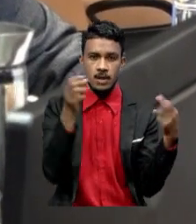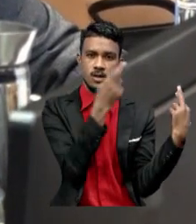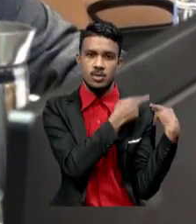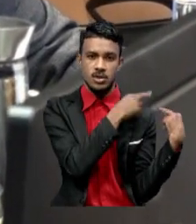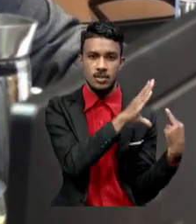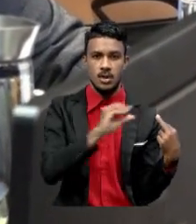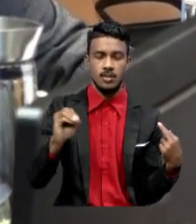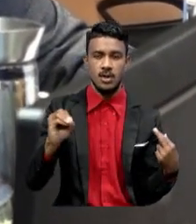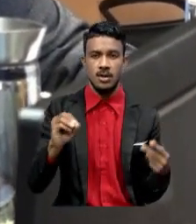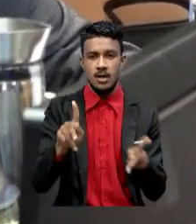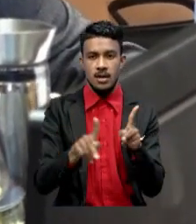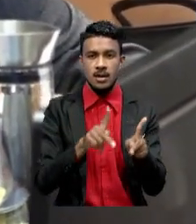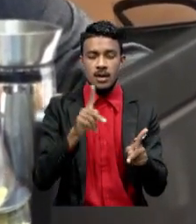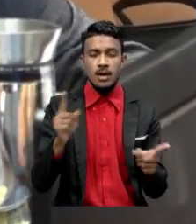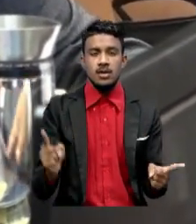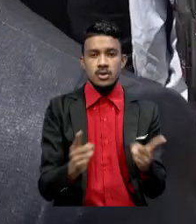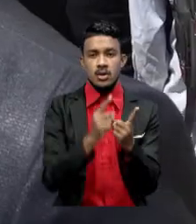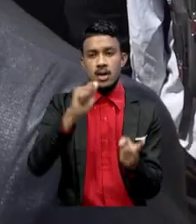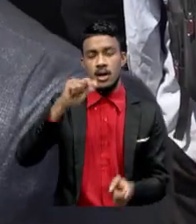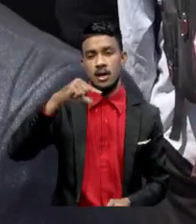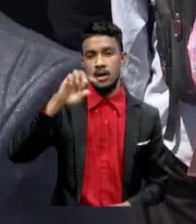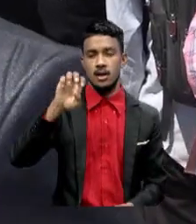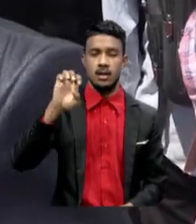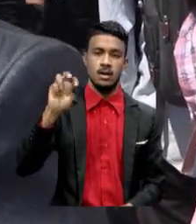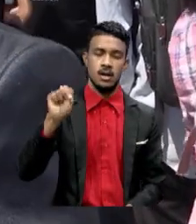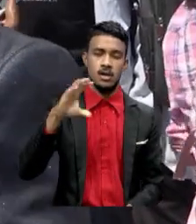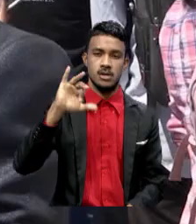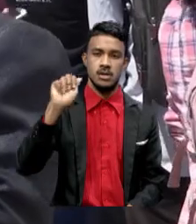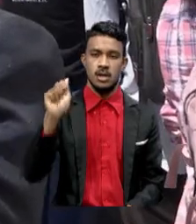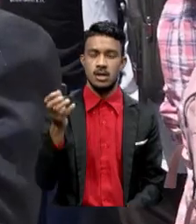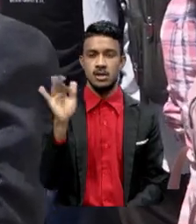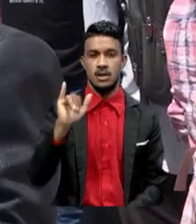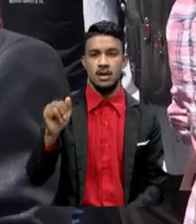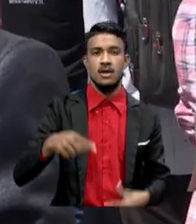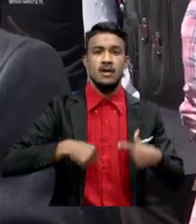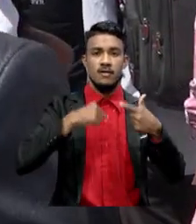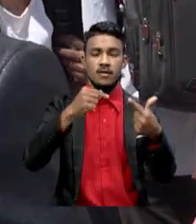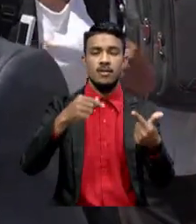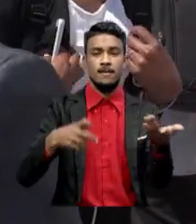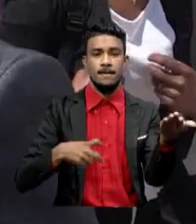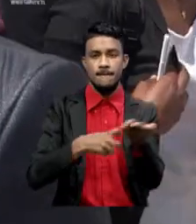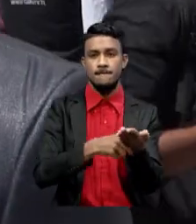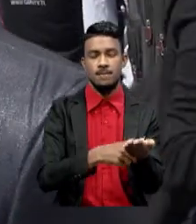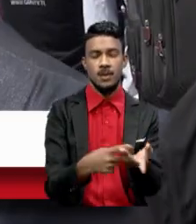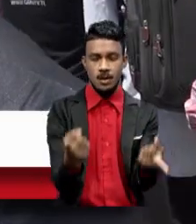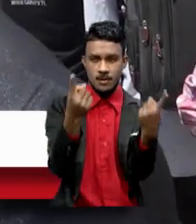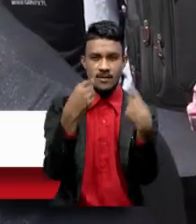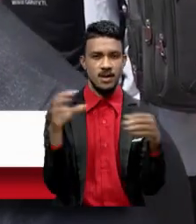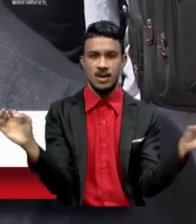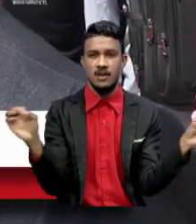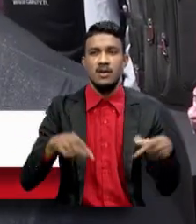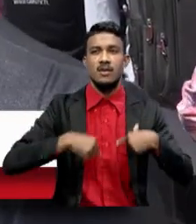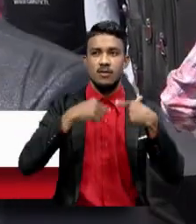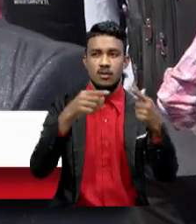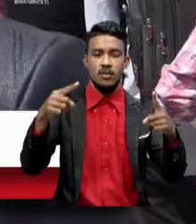hasoro azensia sira. Azensia sira facilita de fora de tiket ida de mos vania de filania laia mos sira kara fote bete nesira